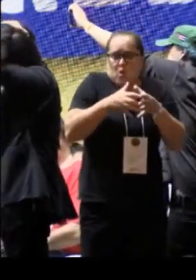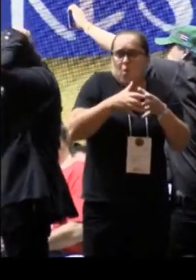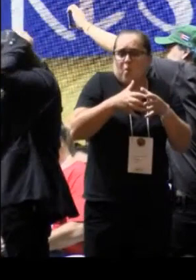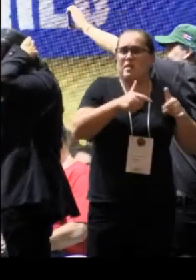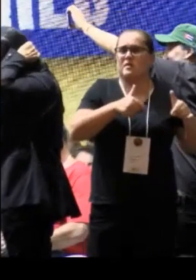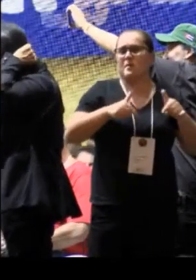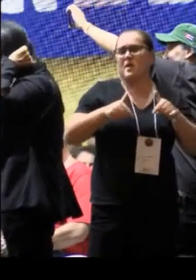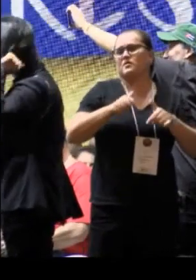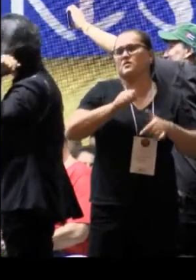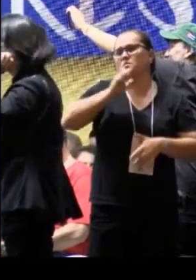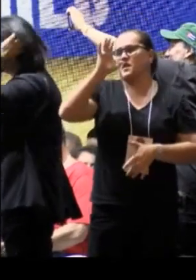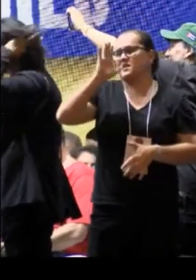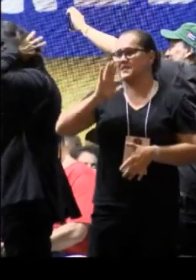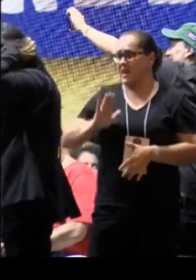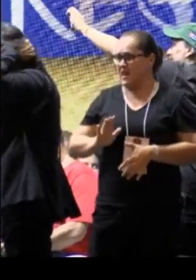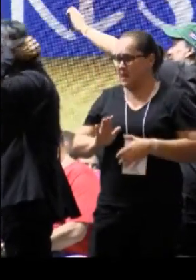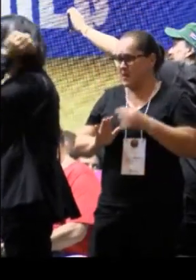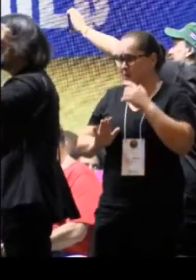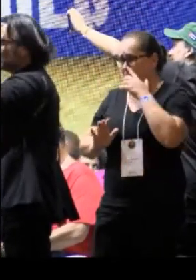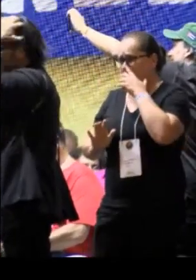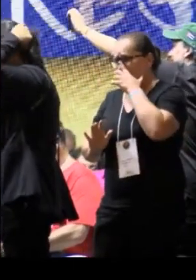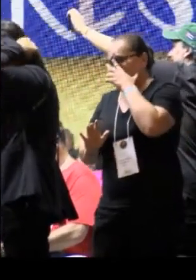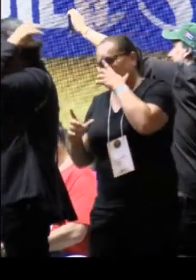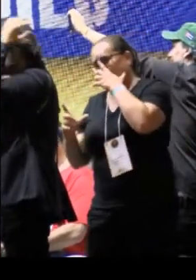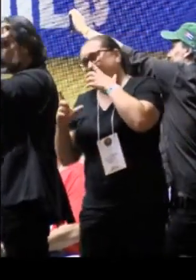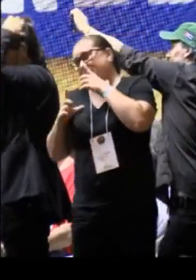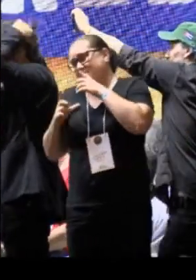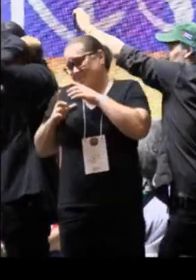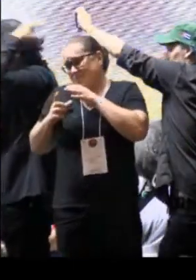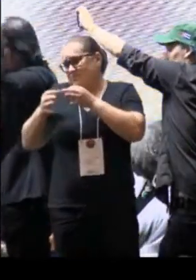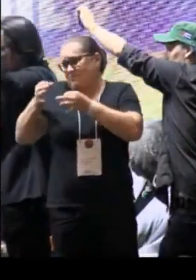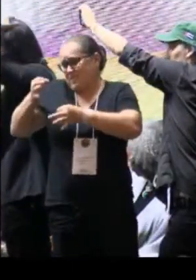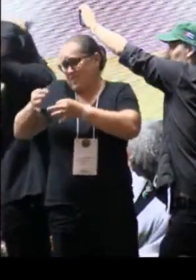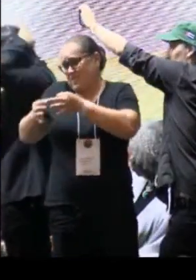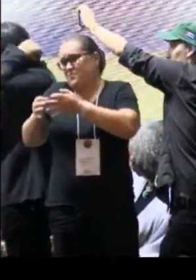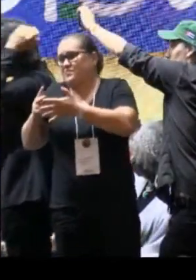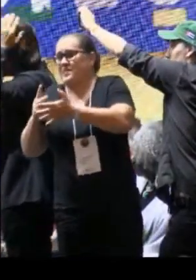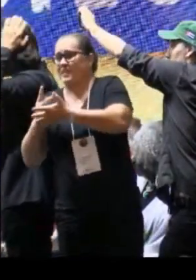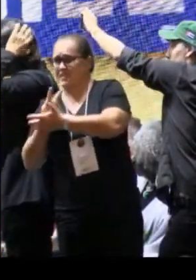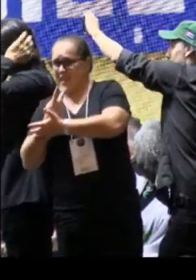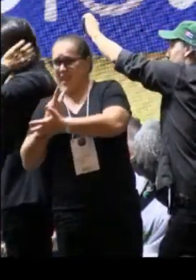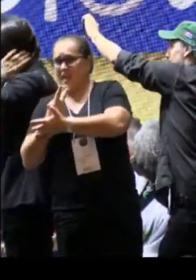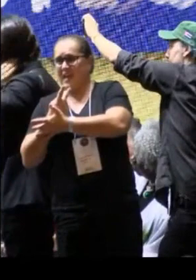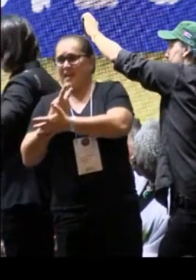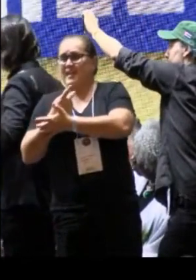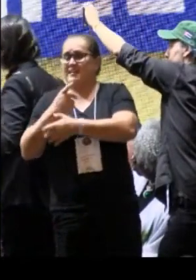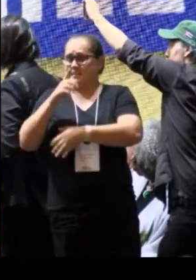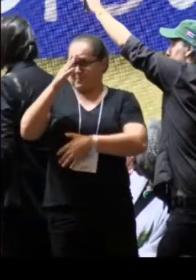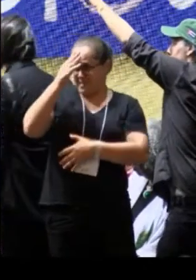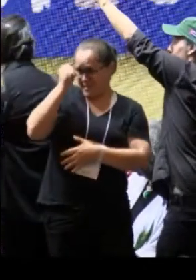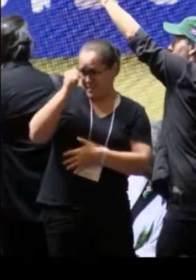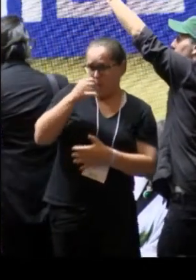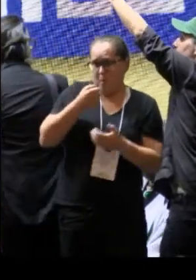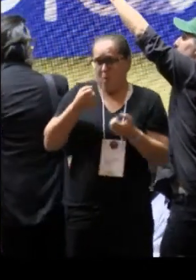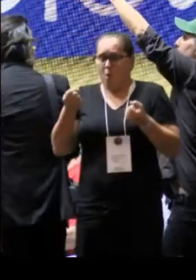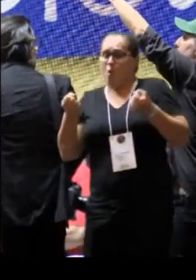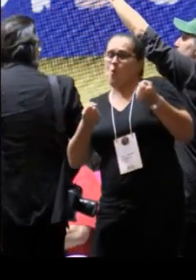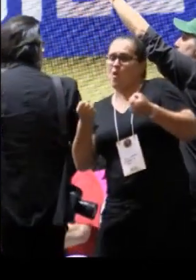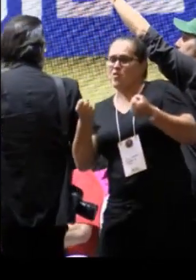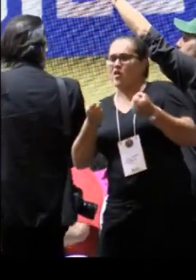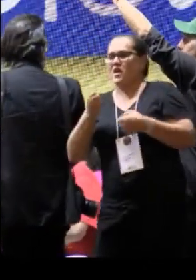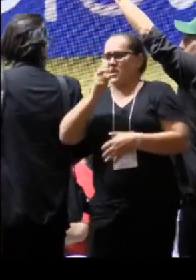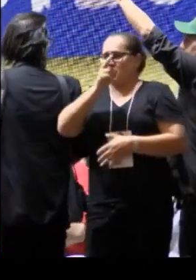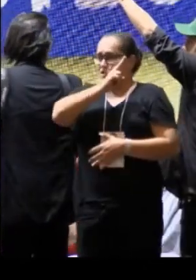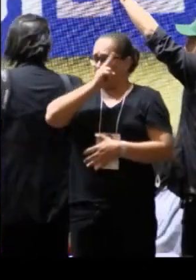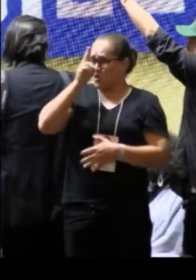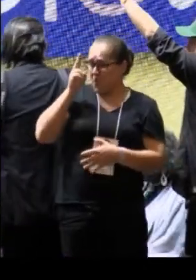brasileira. O peso da injustiça recai sobre os motoristas de aplicativos, os jovens que